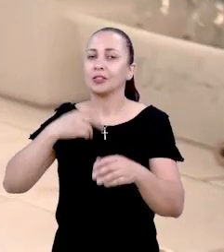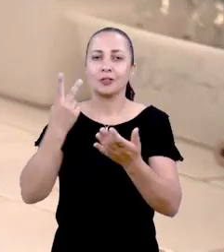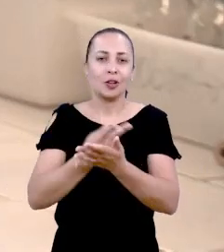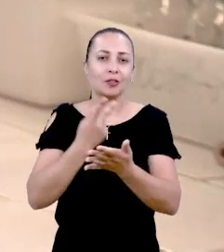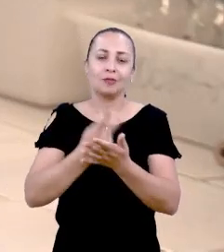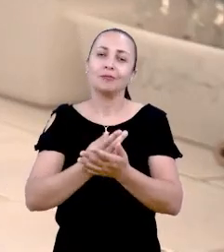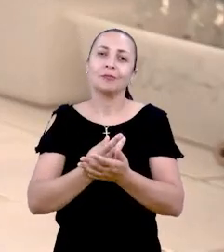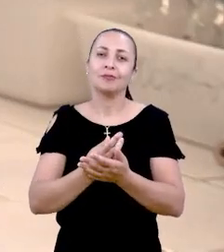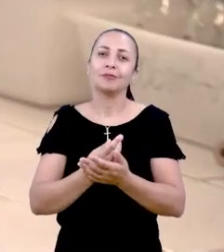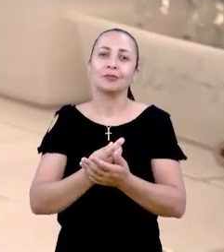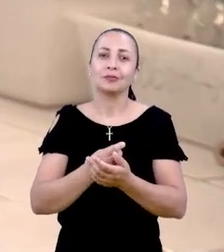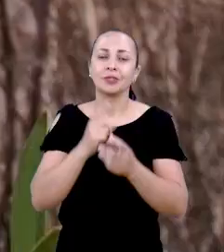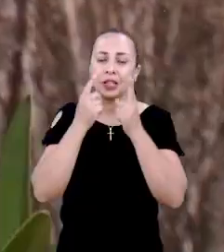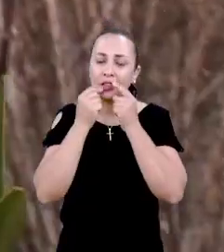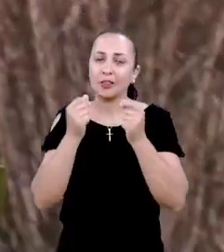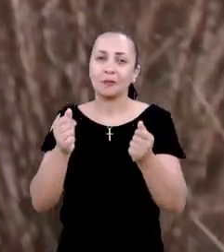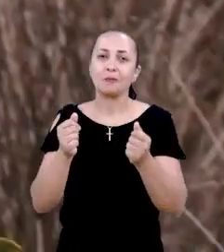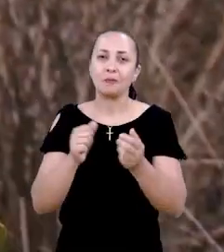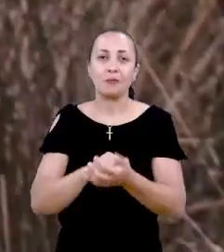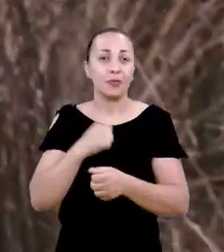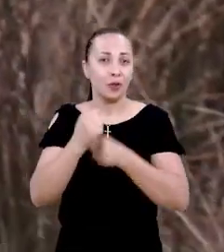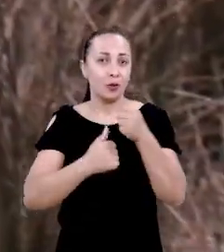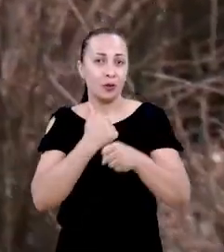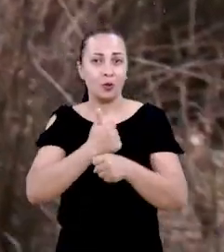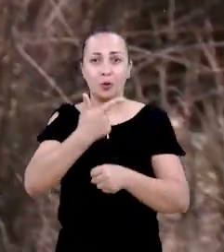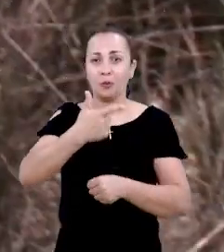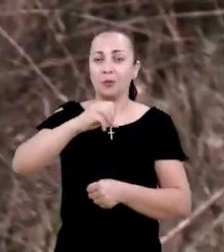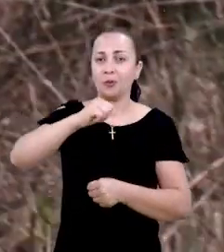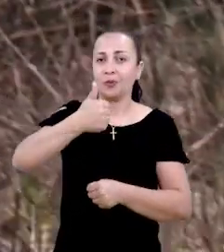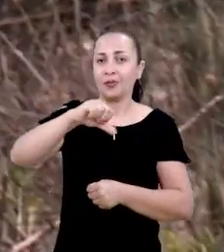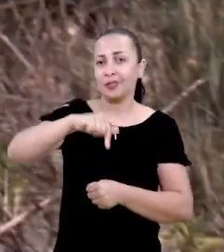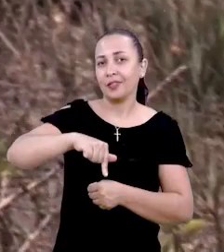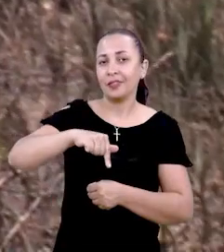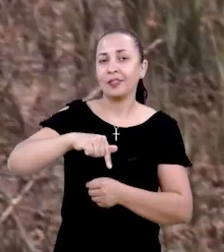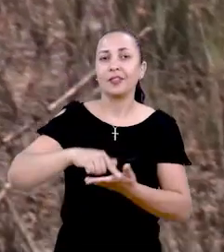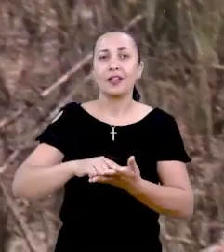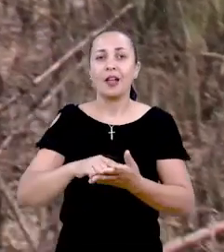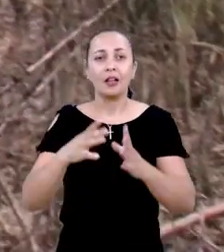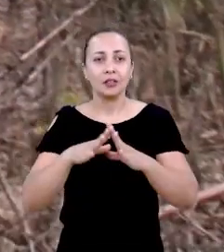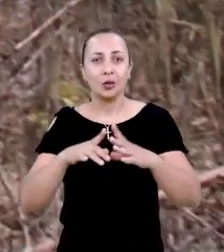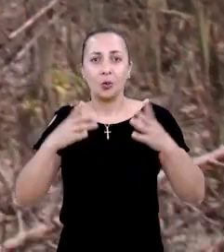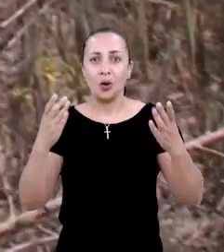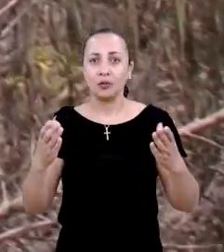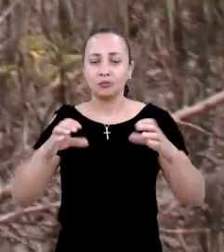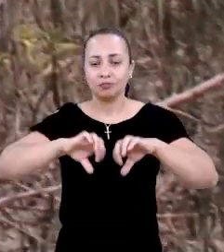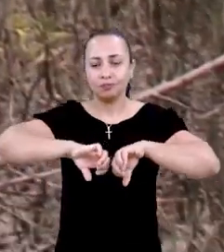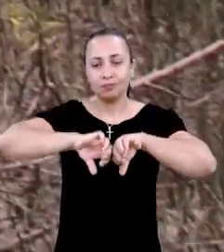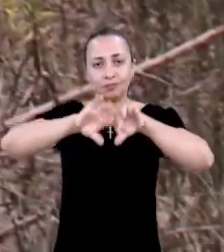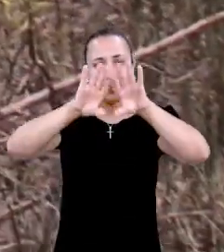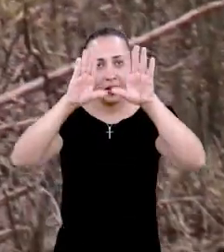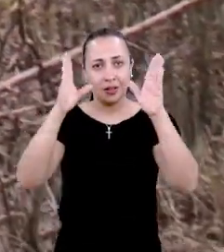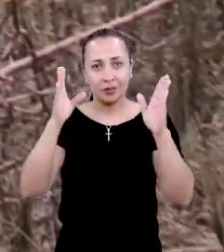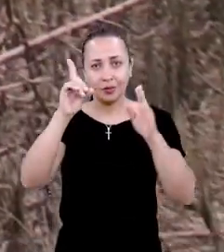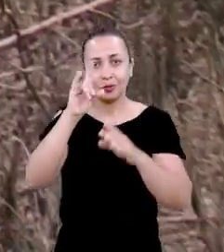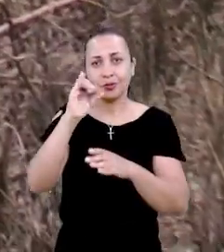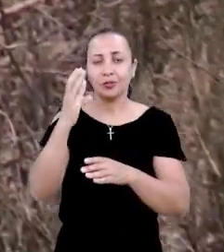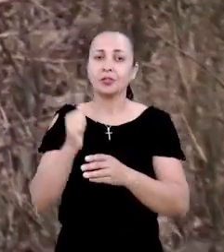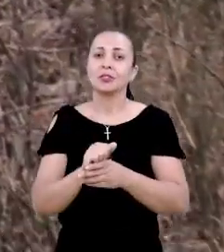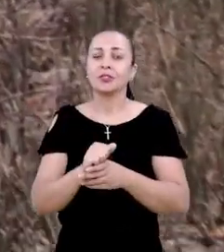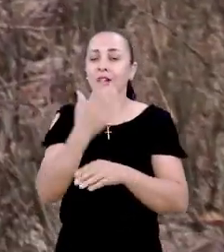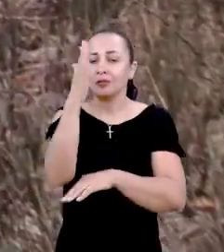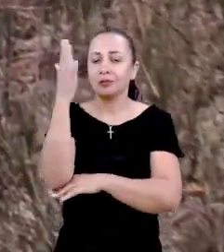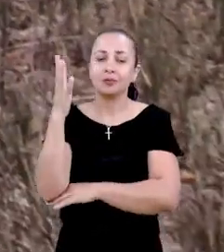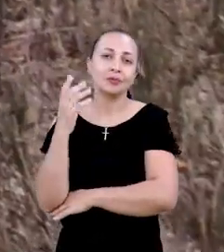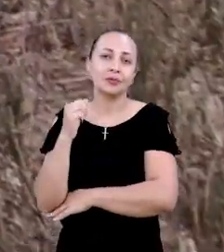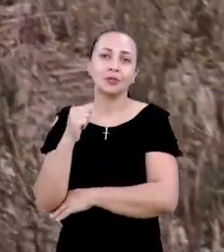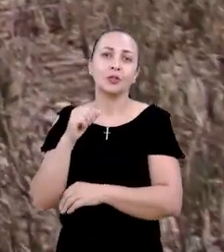ou o que tiver de excesso de sal. Em 2017, ao mesmo tempo em que os canais estavam sendo abertos nos diques, vegetações típicas